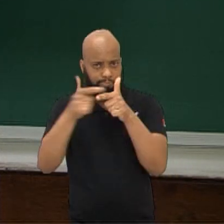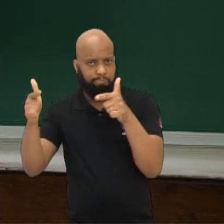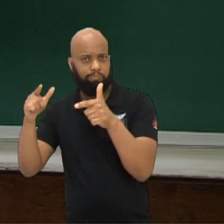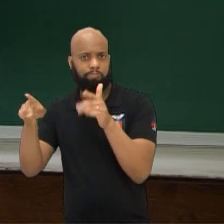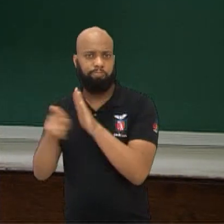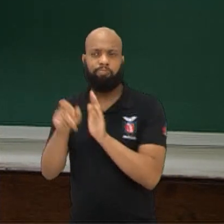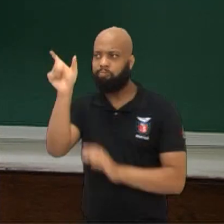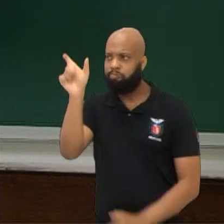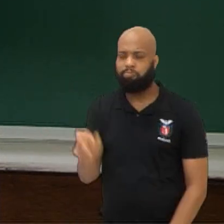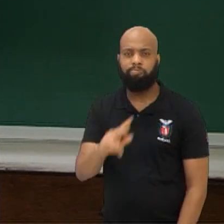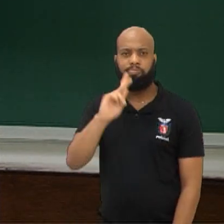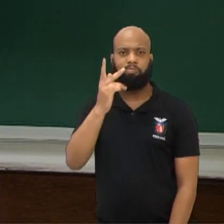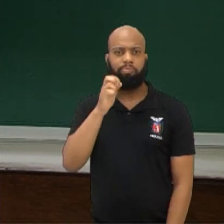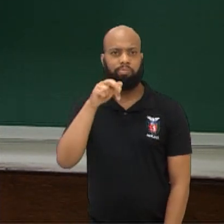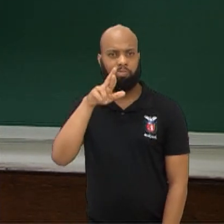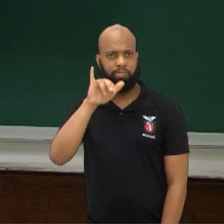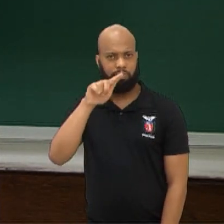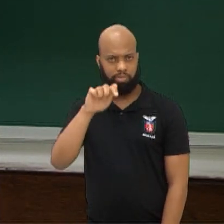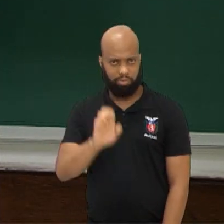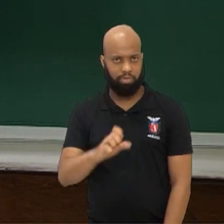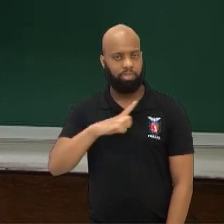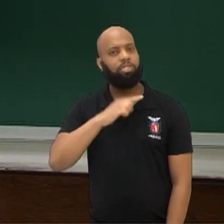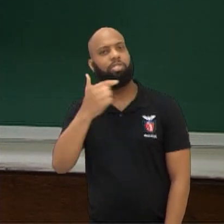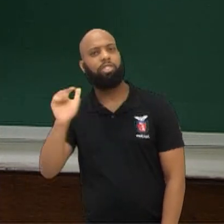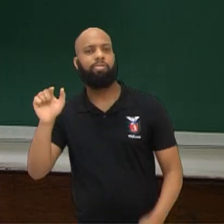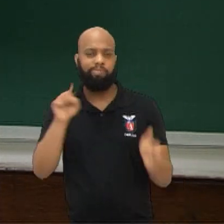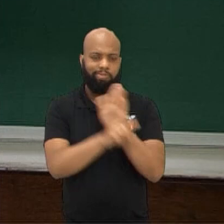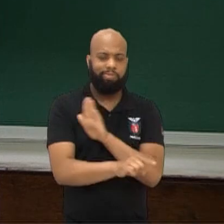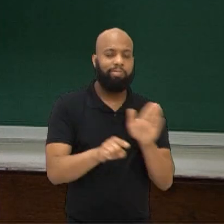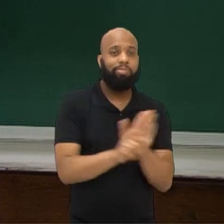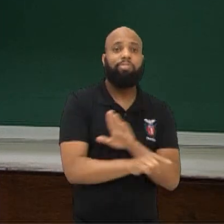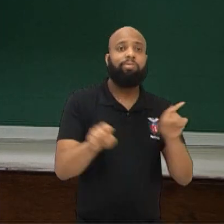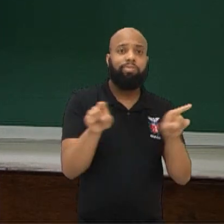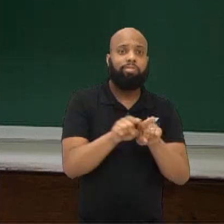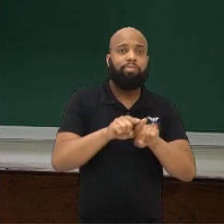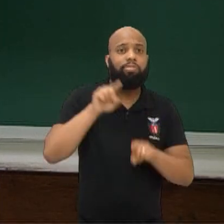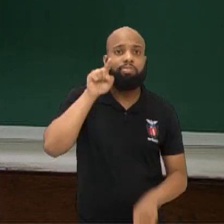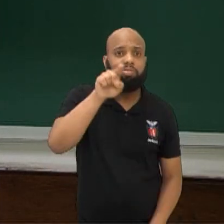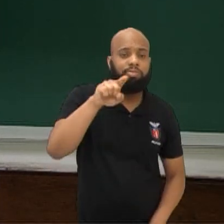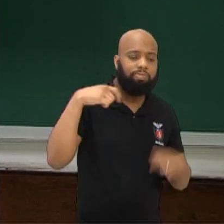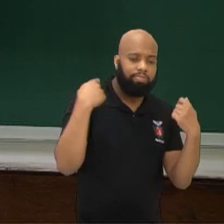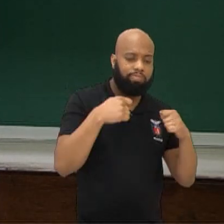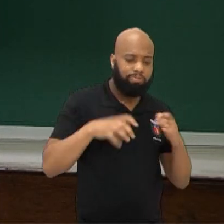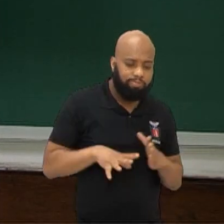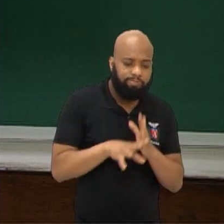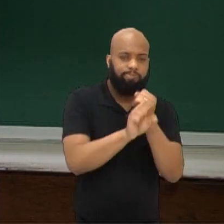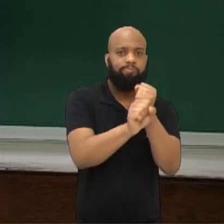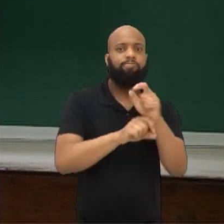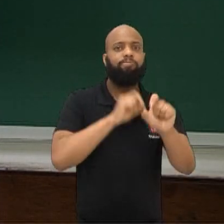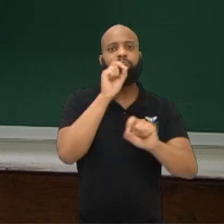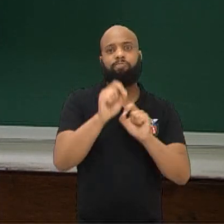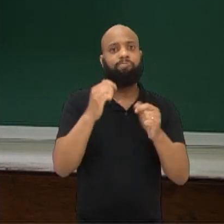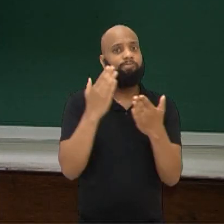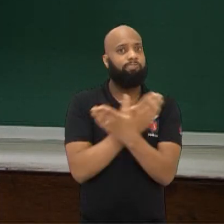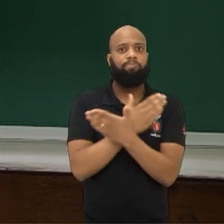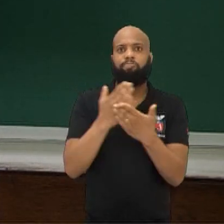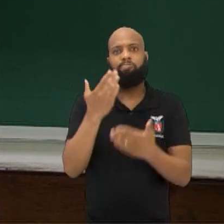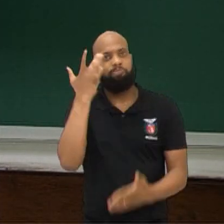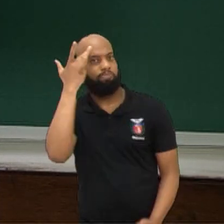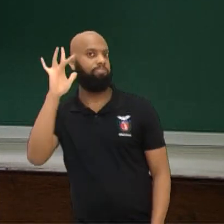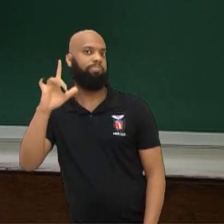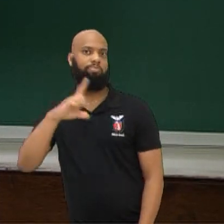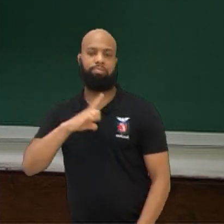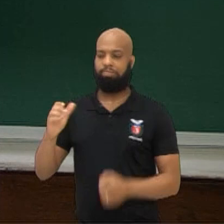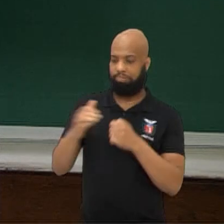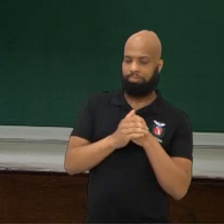do Henrique e de outras situações, que você tinha que calcular um quarto